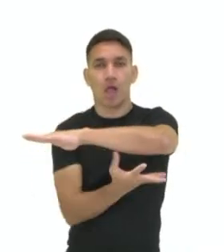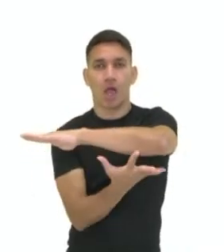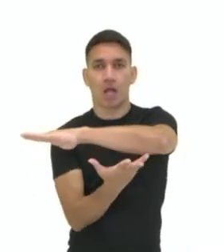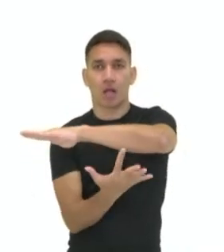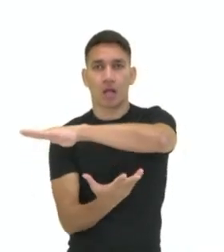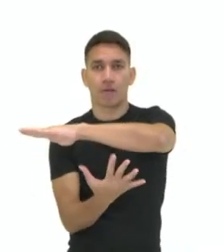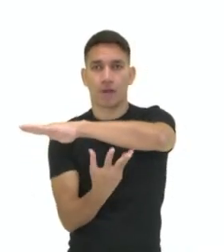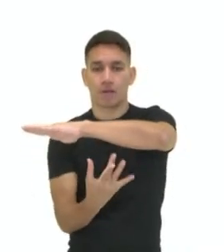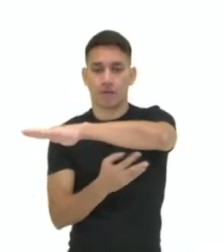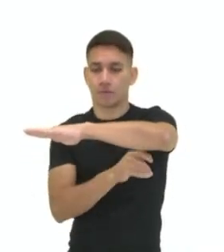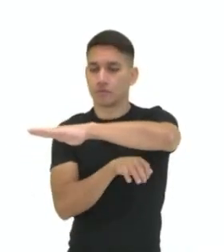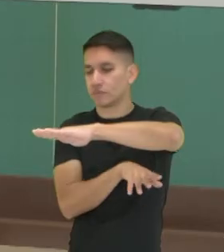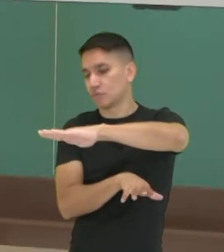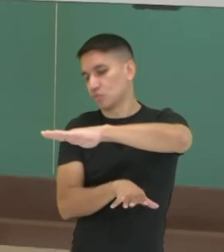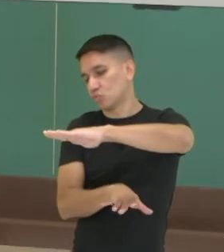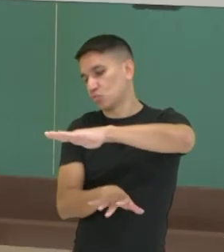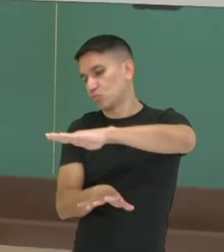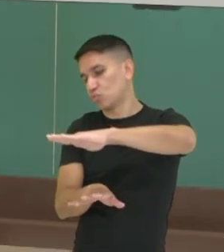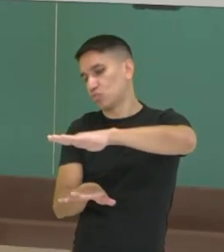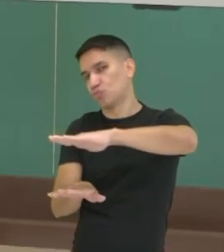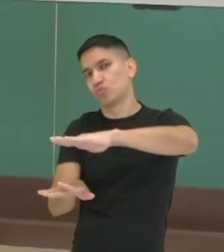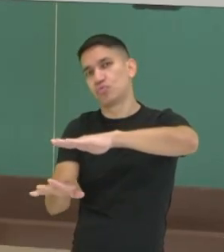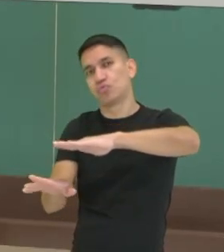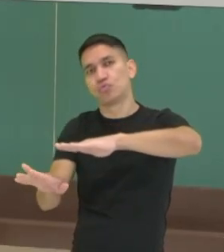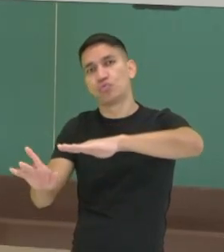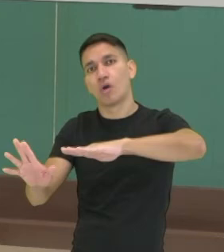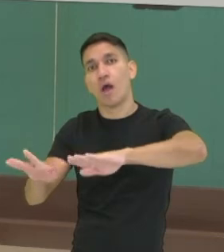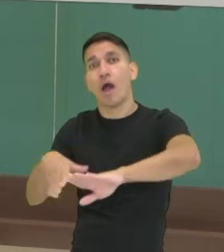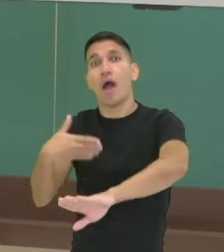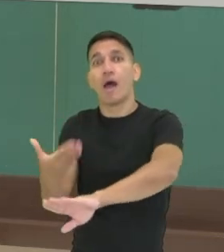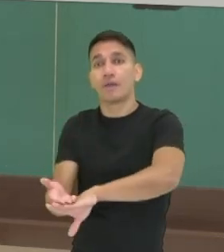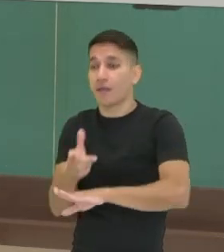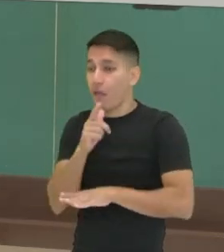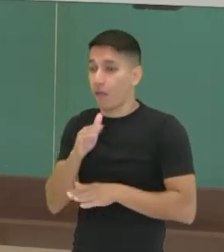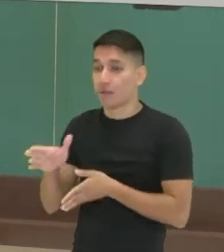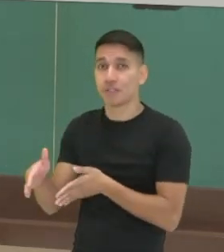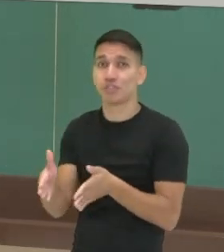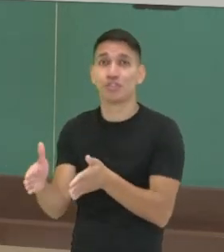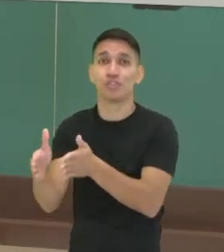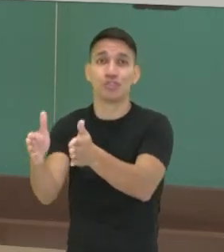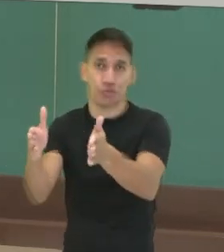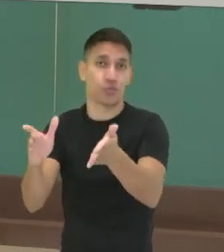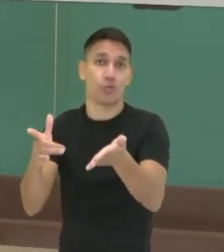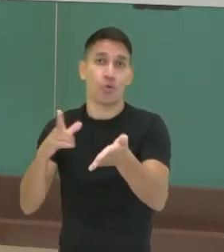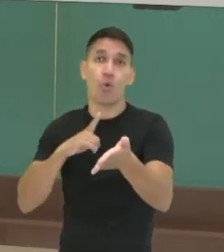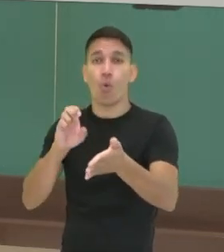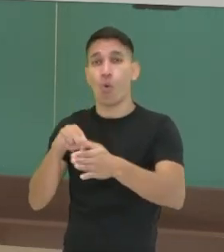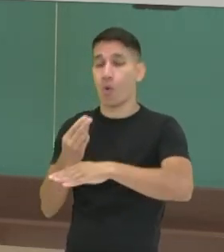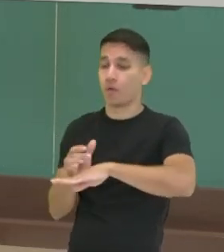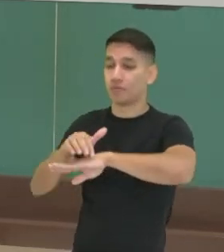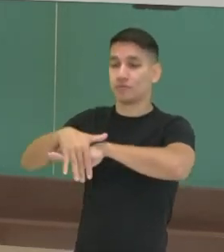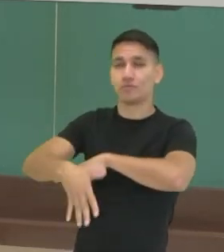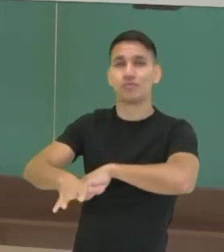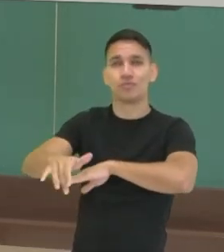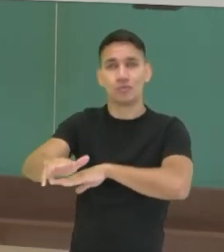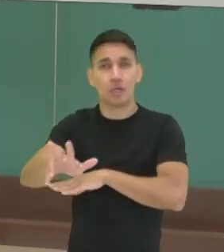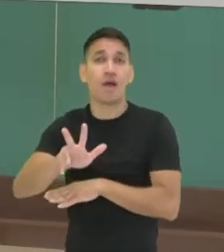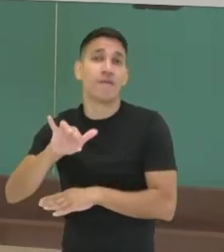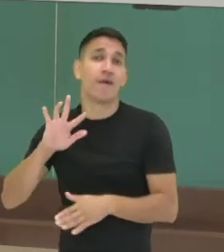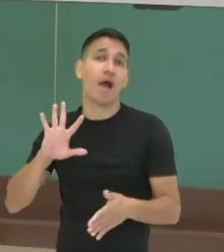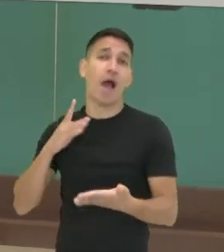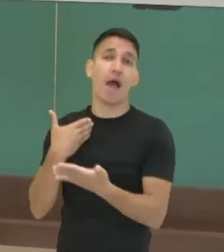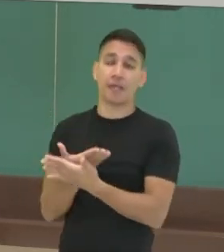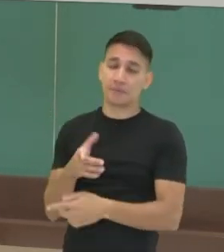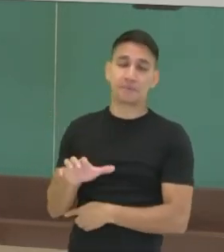um riacho ou rio. Elas vão correndo, né? Até geograficamente ela encontrar uma condição de se transformar num rio, né? Numa nascente e